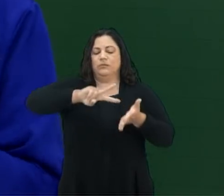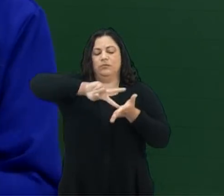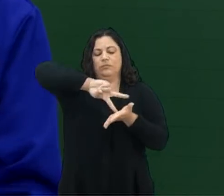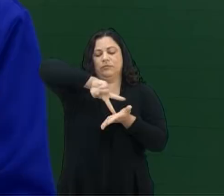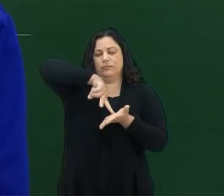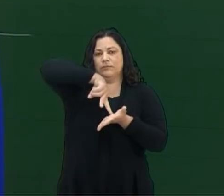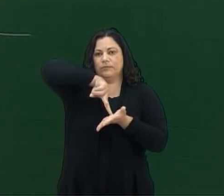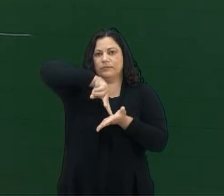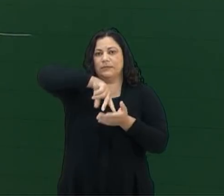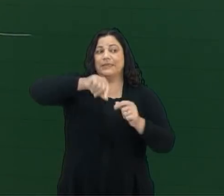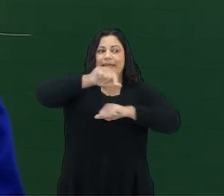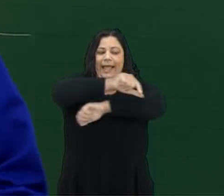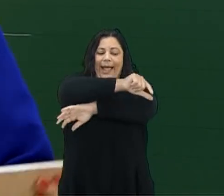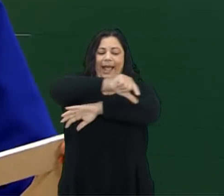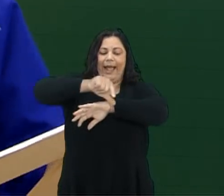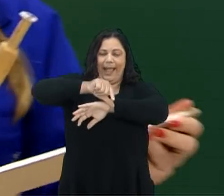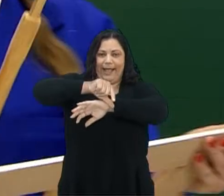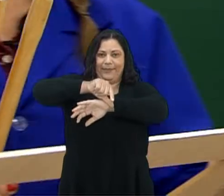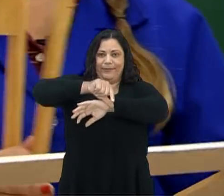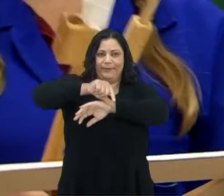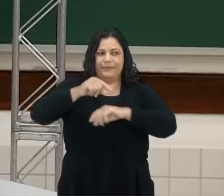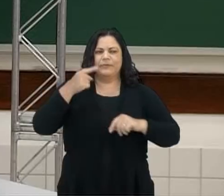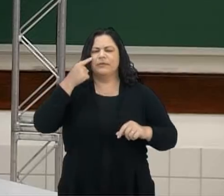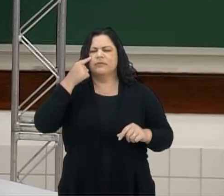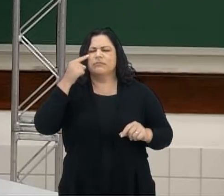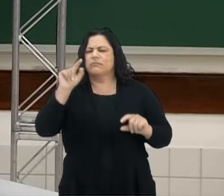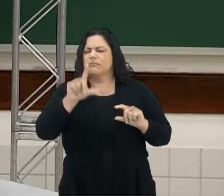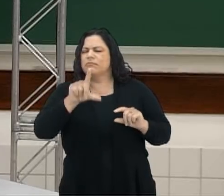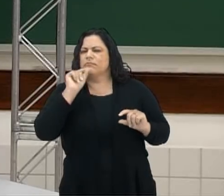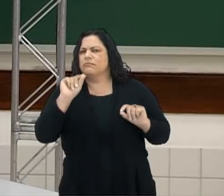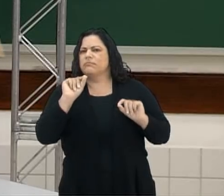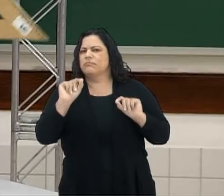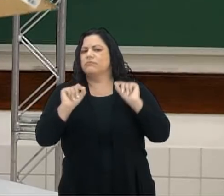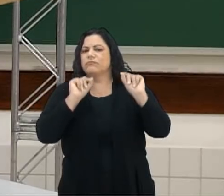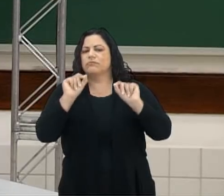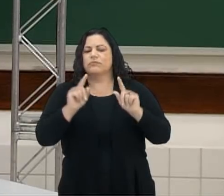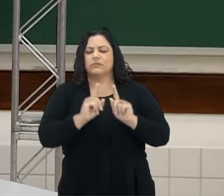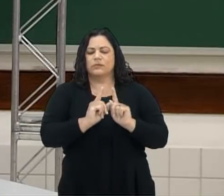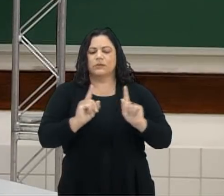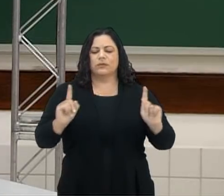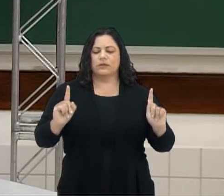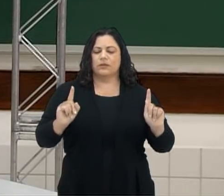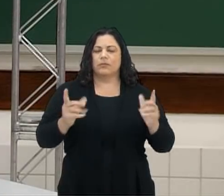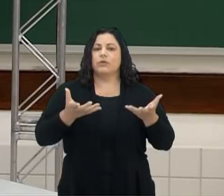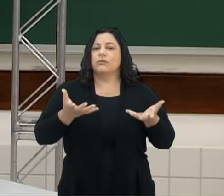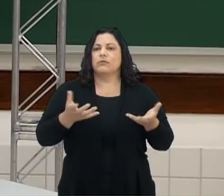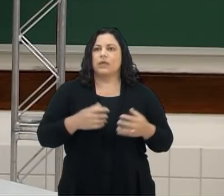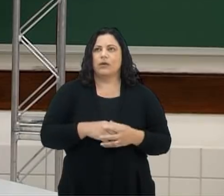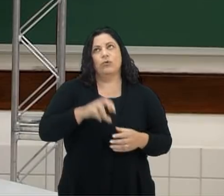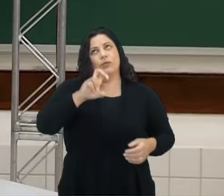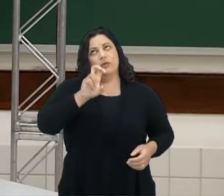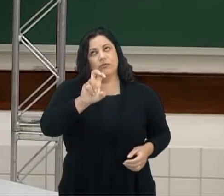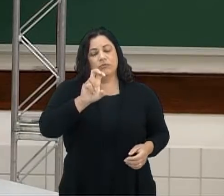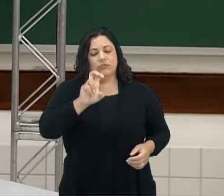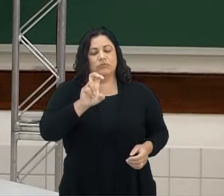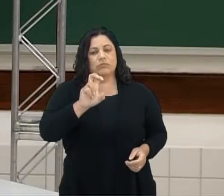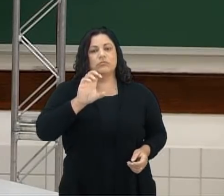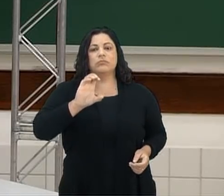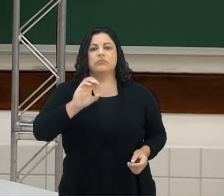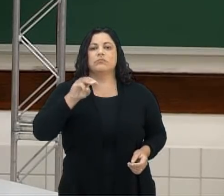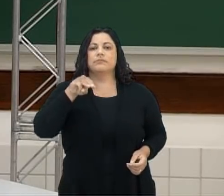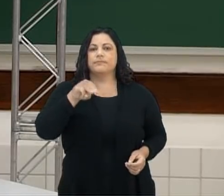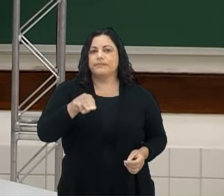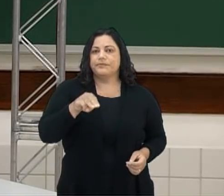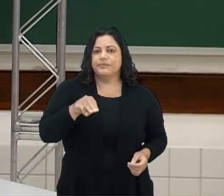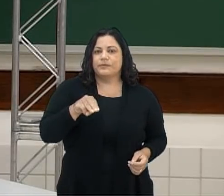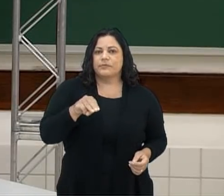tá? Na régua, pego o compasso com a régua e escolho que tamanho que eu quero. Então vamos supor que eu queira 5 centímetros, eu vou abrir meu compasso